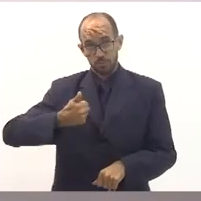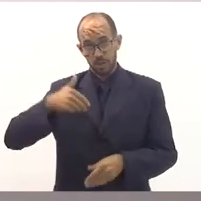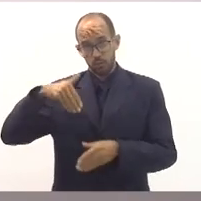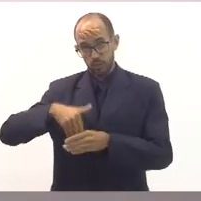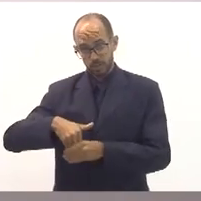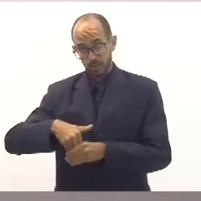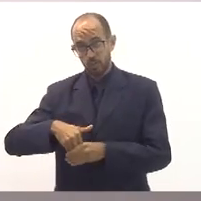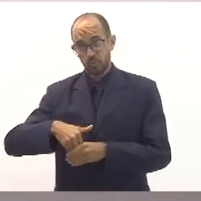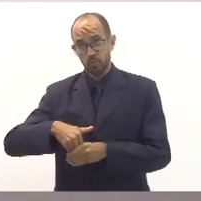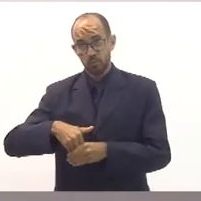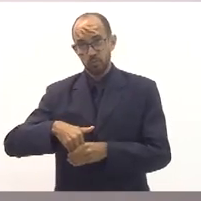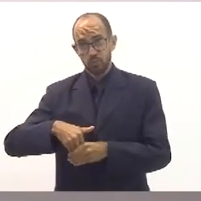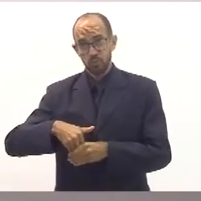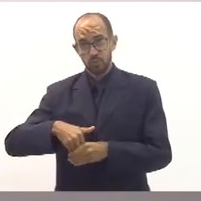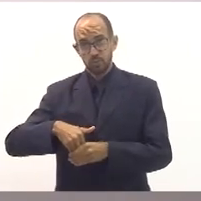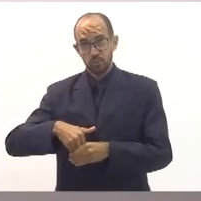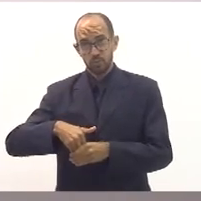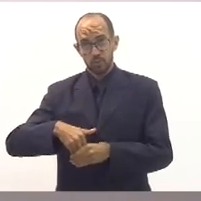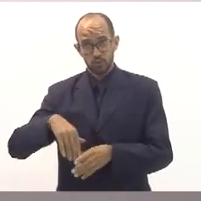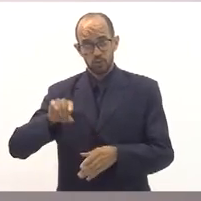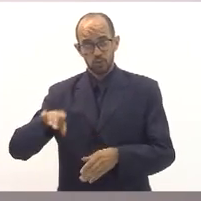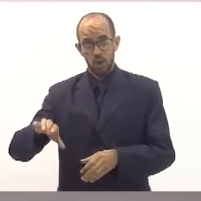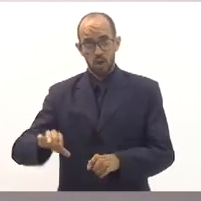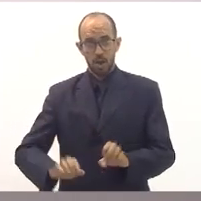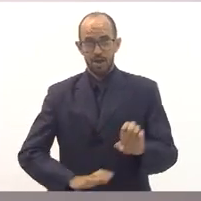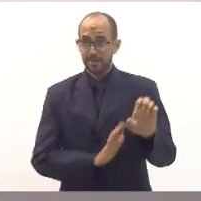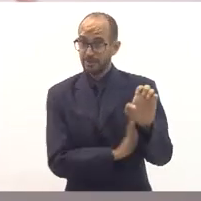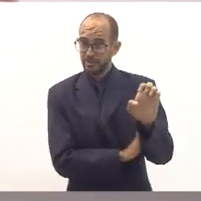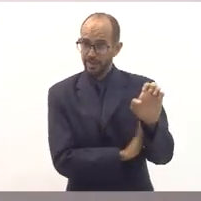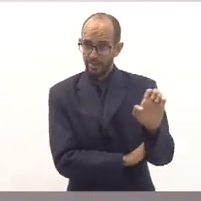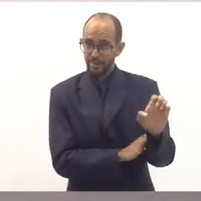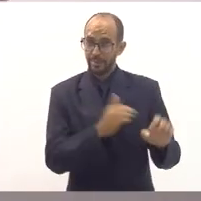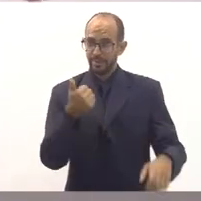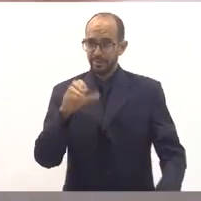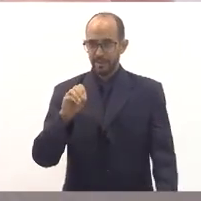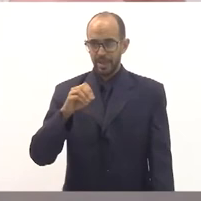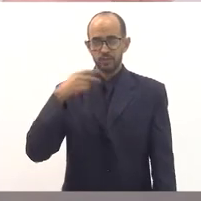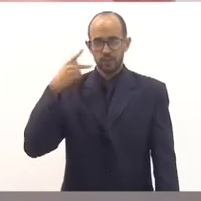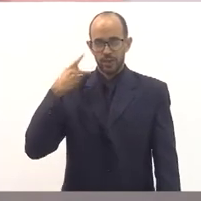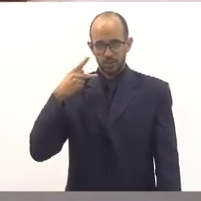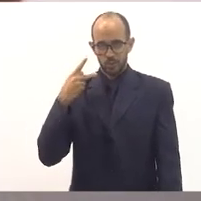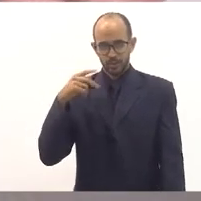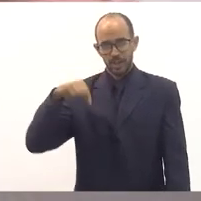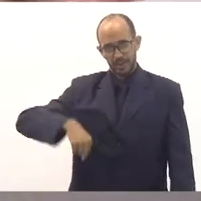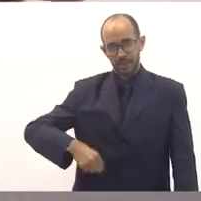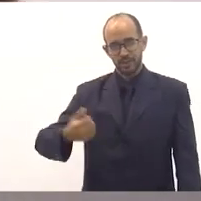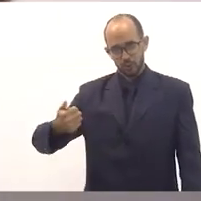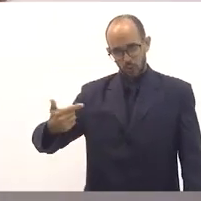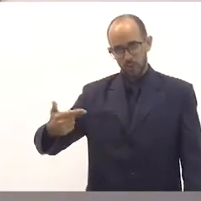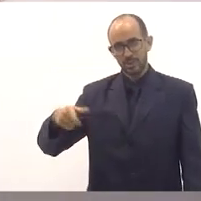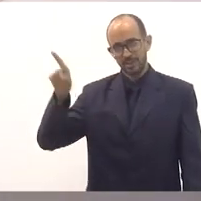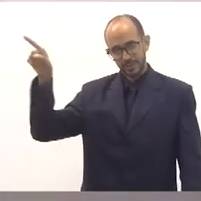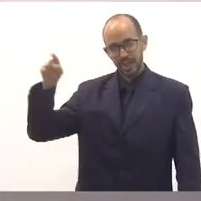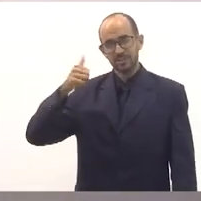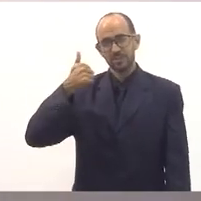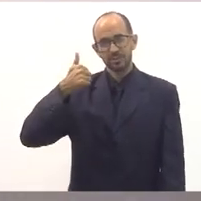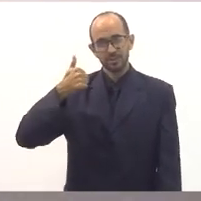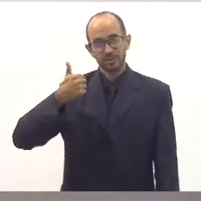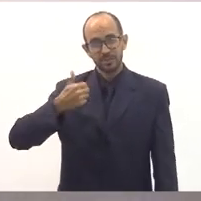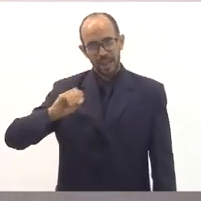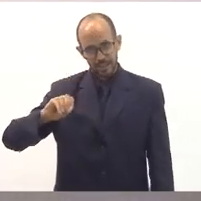votação né só esquerda dez parlamentares como aqui se tô 12 nação 10